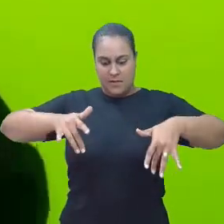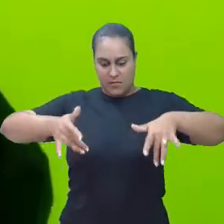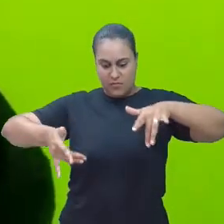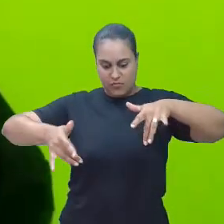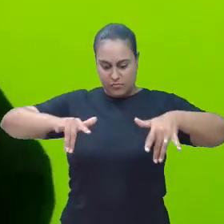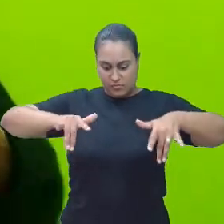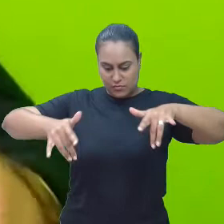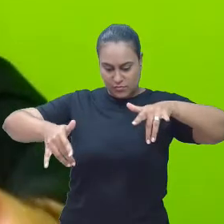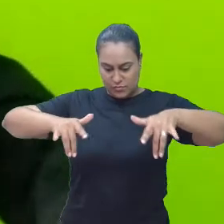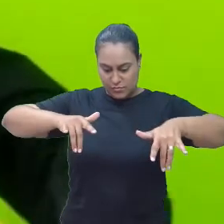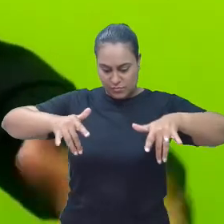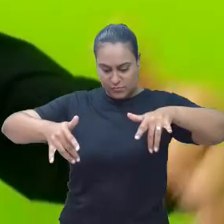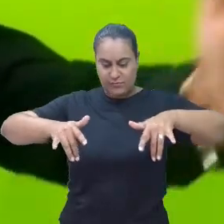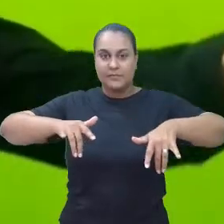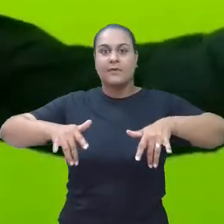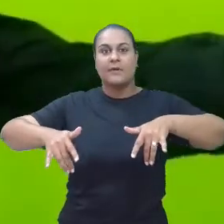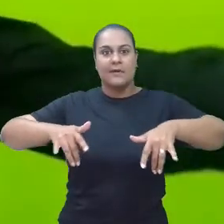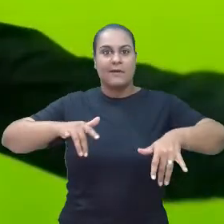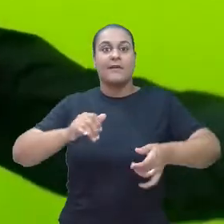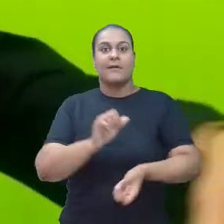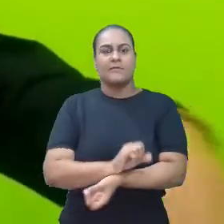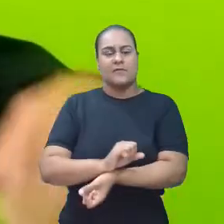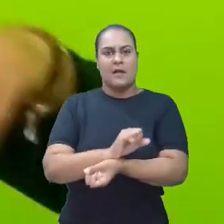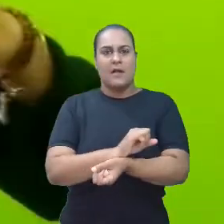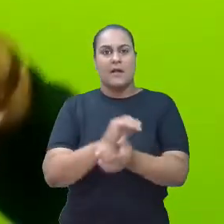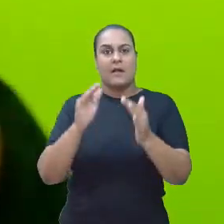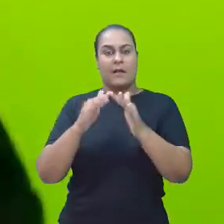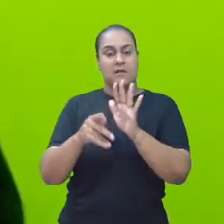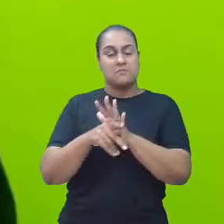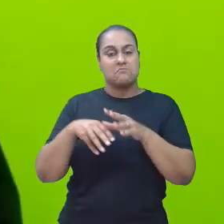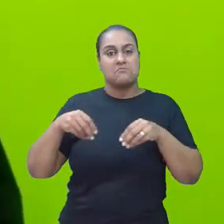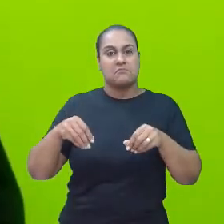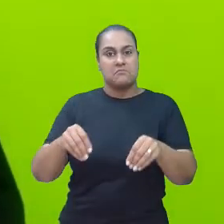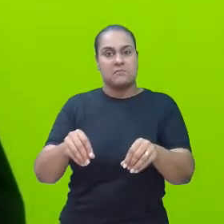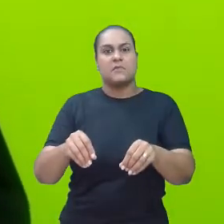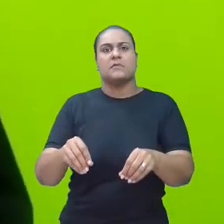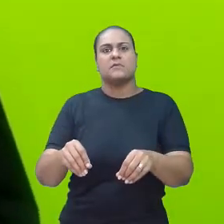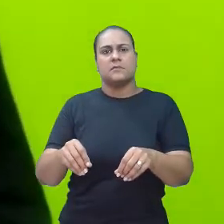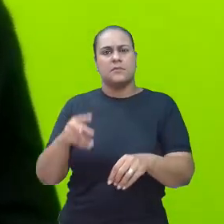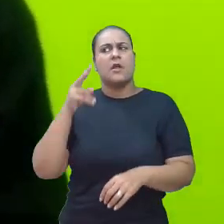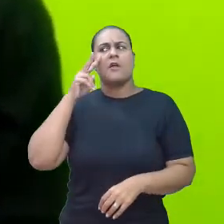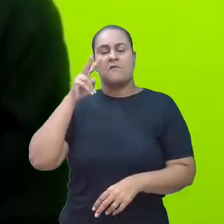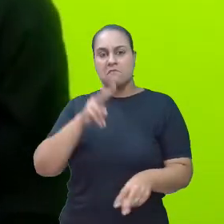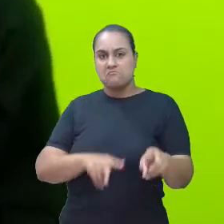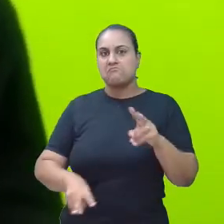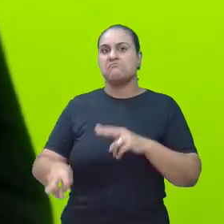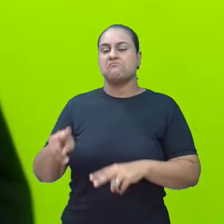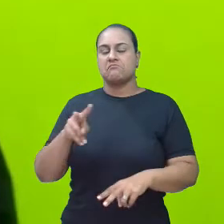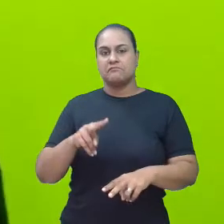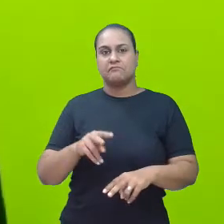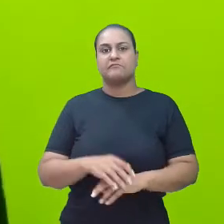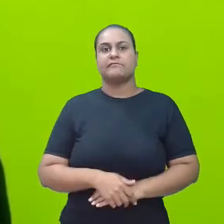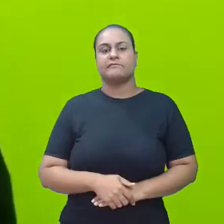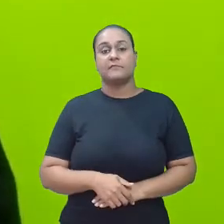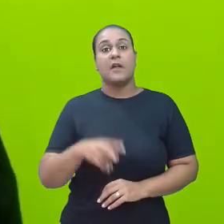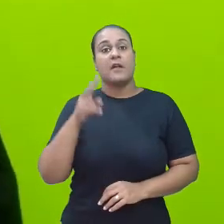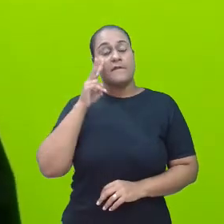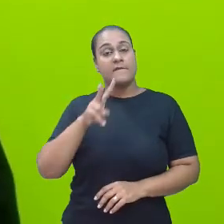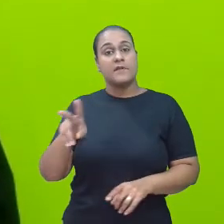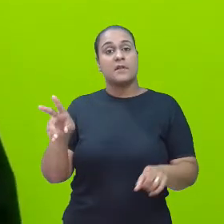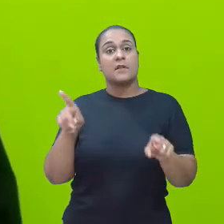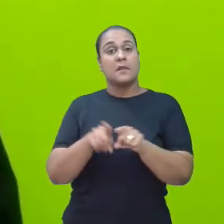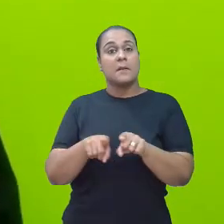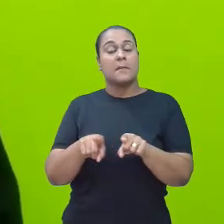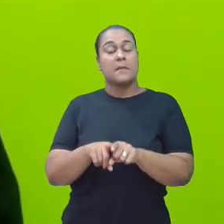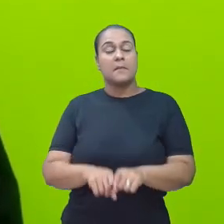vem os escravos, a casa de farinha. Eu vi muito isso. Vi muito